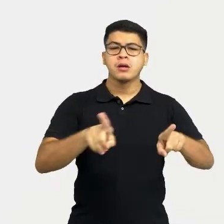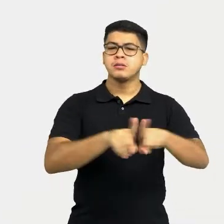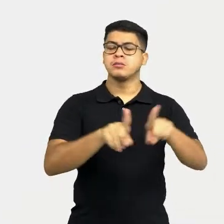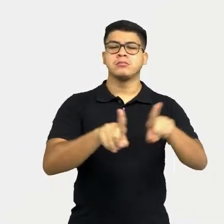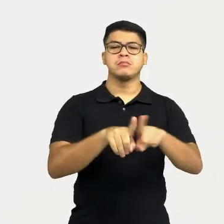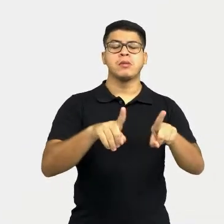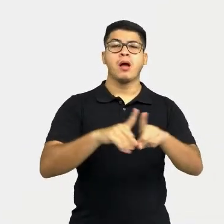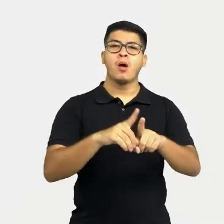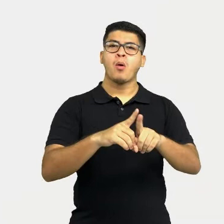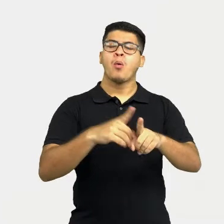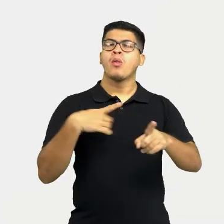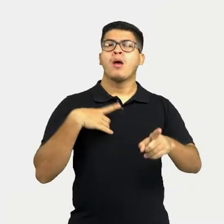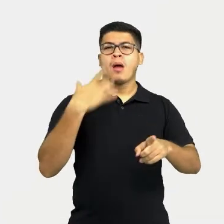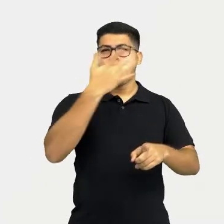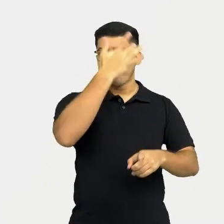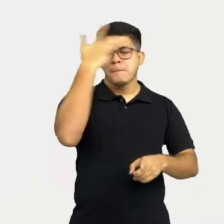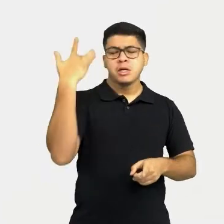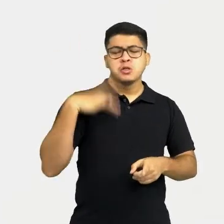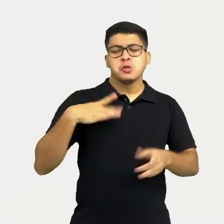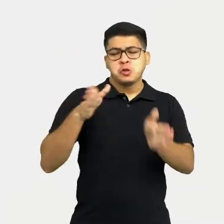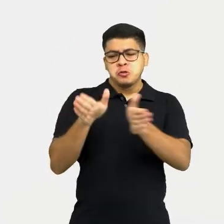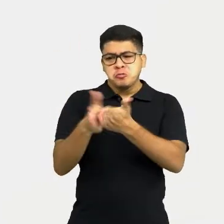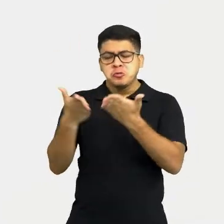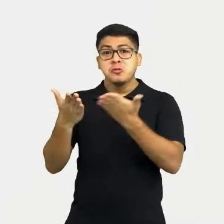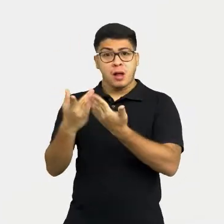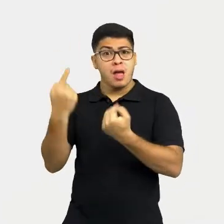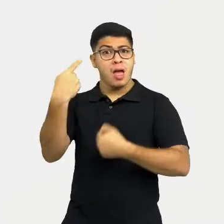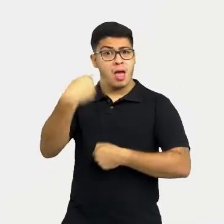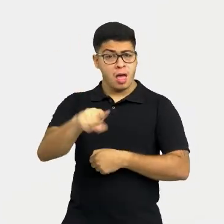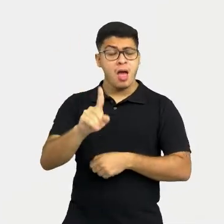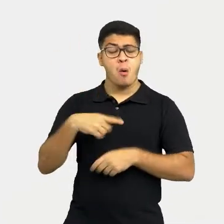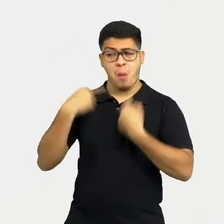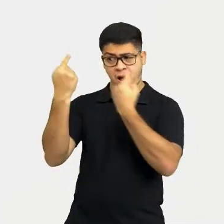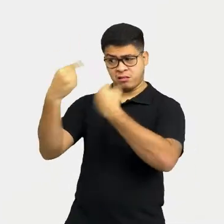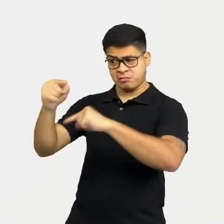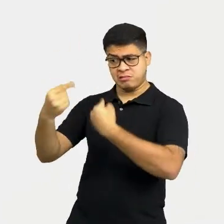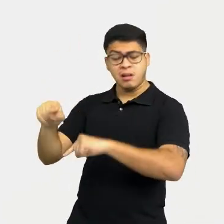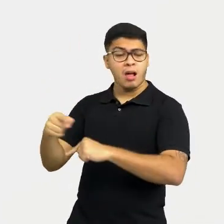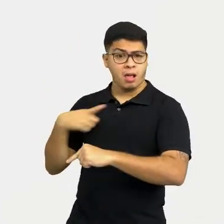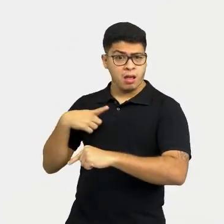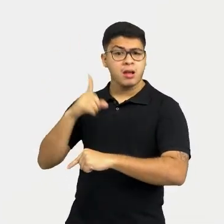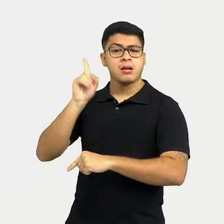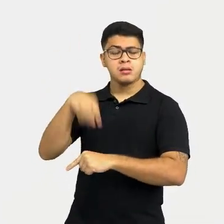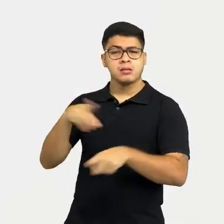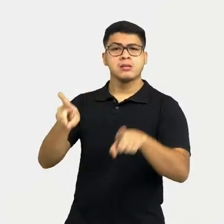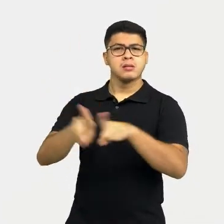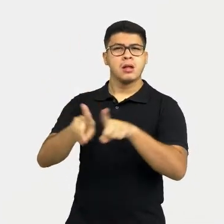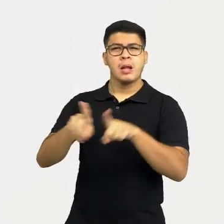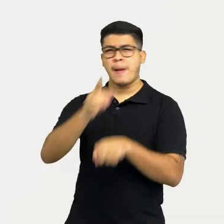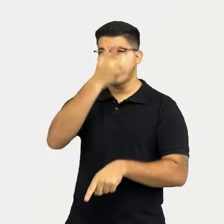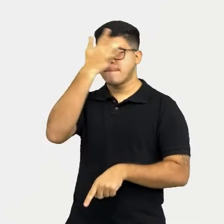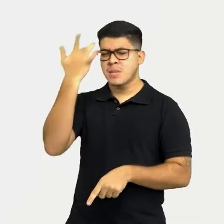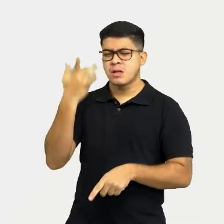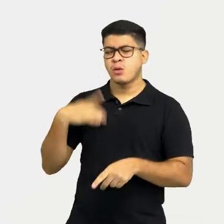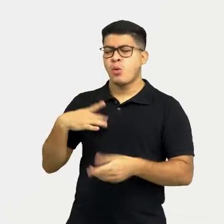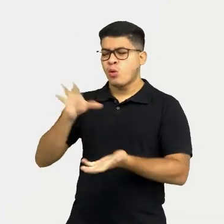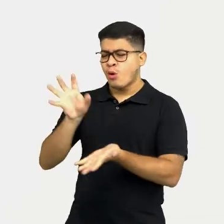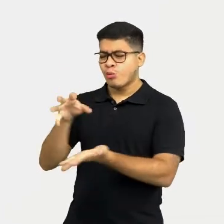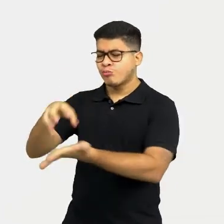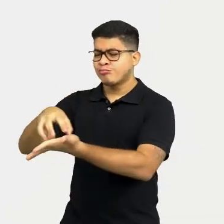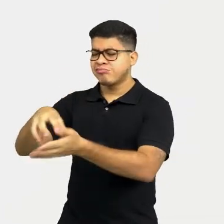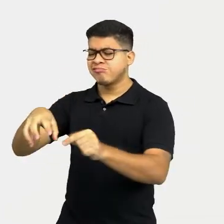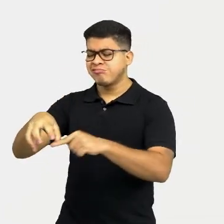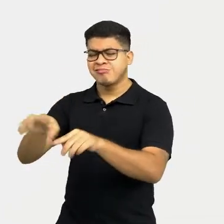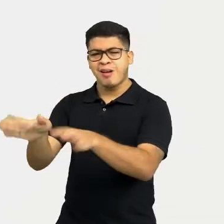essa é também uma característica, inclusive uma crítica, né, ao sistema capitalista, que é o uso de filiais em países